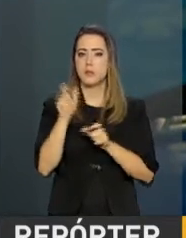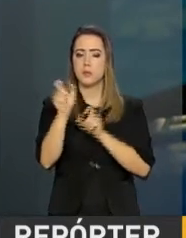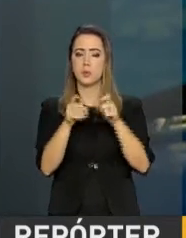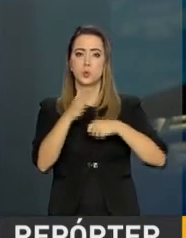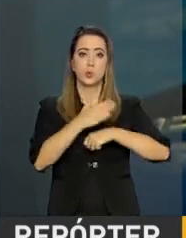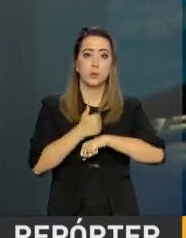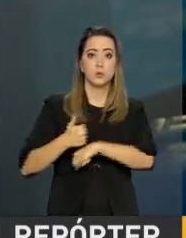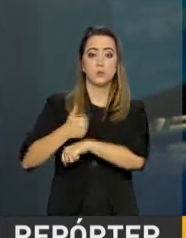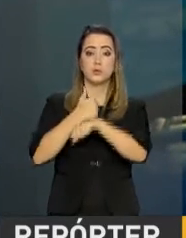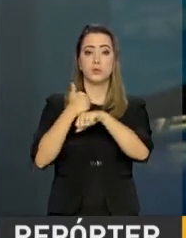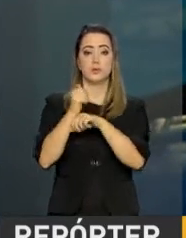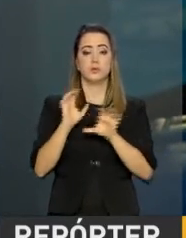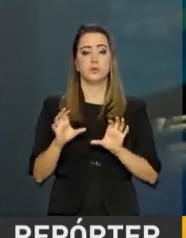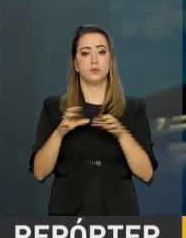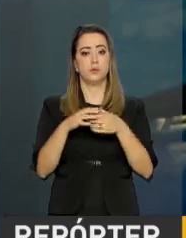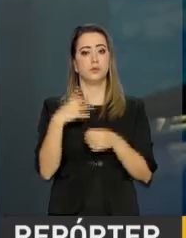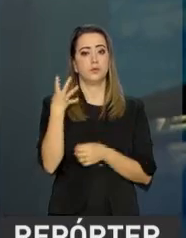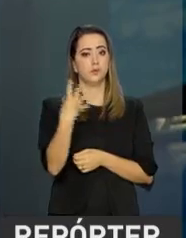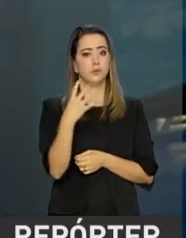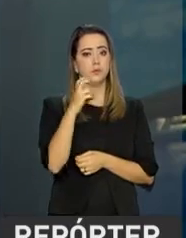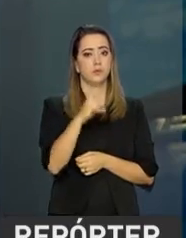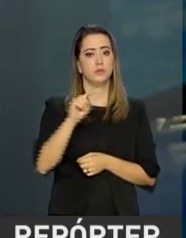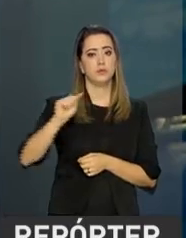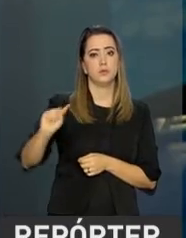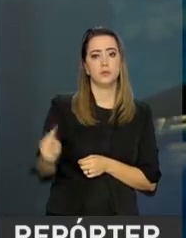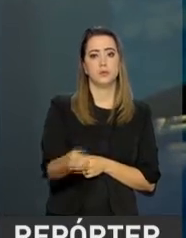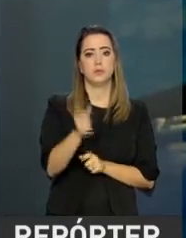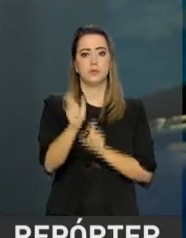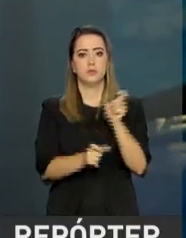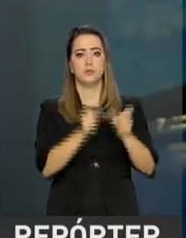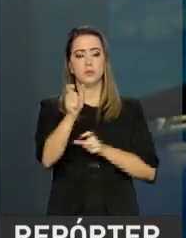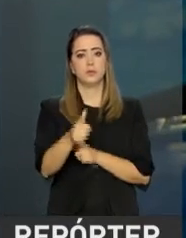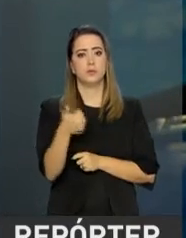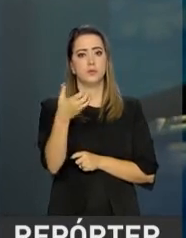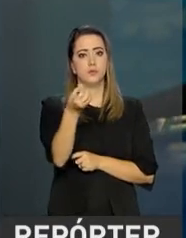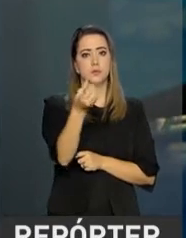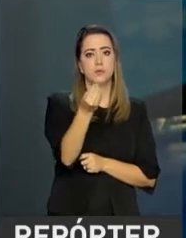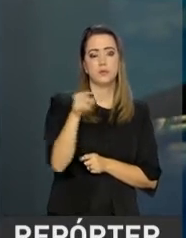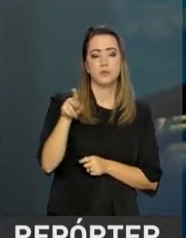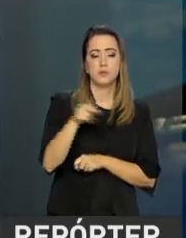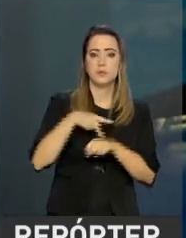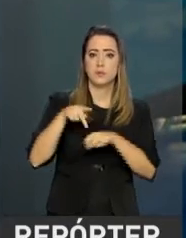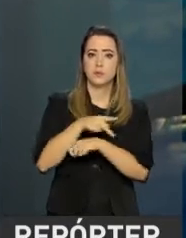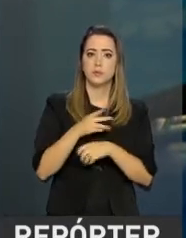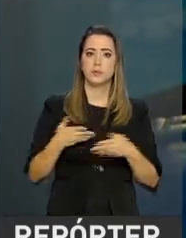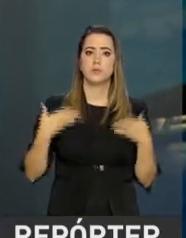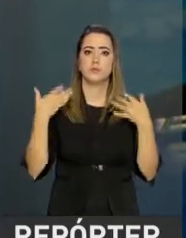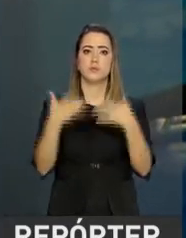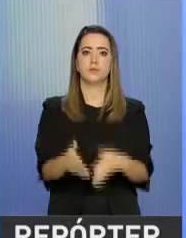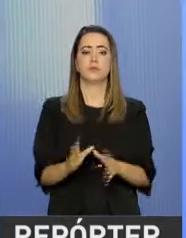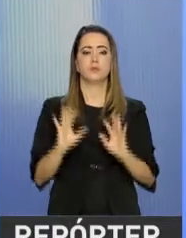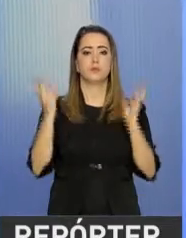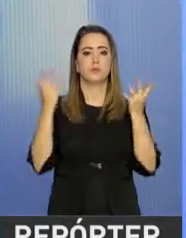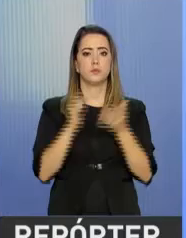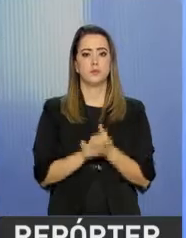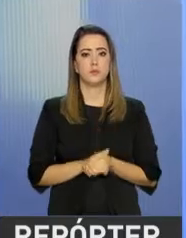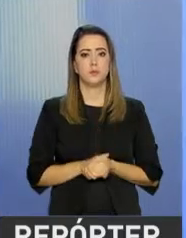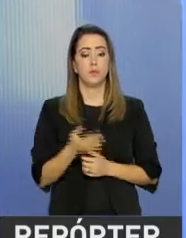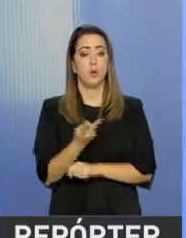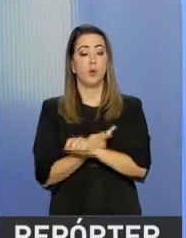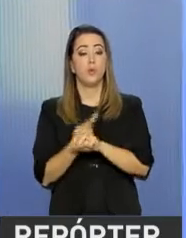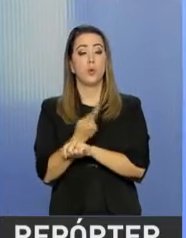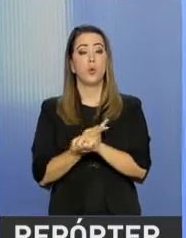a expectativa é que 45 mil pessoas de mais de 160 países participem do evento uma busca de